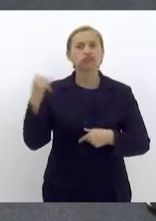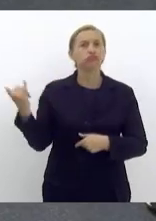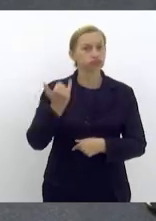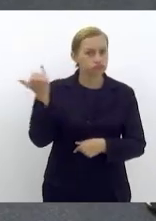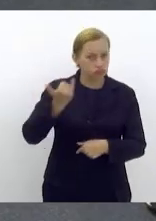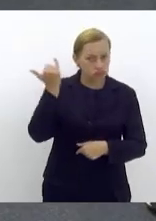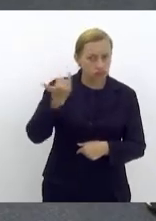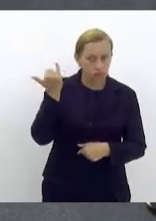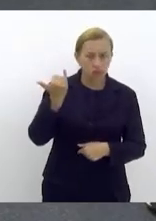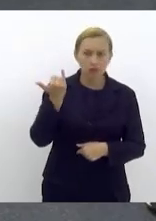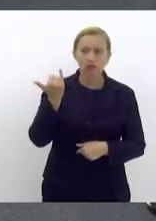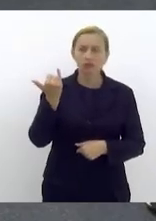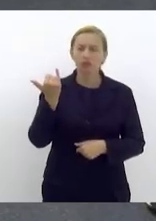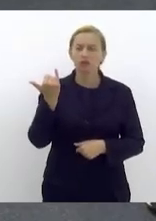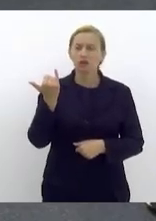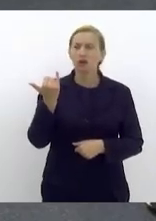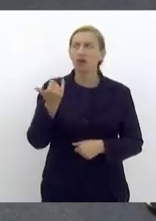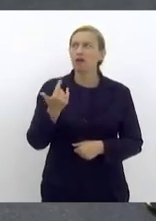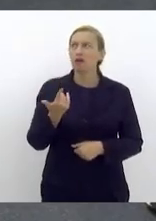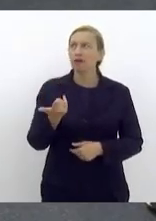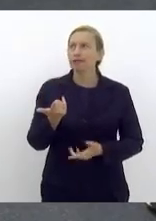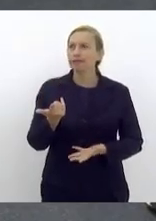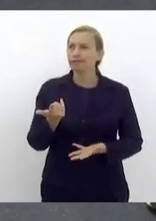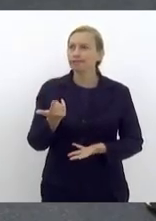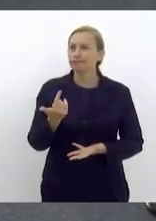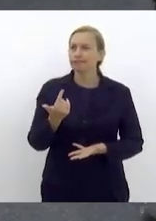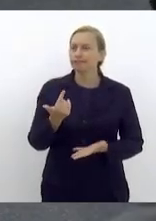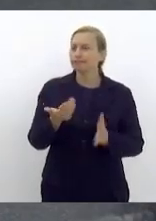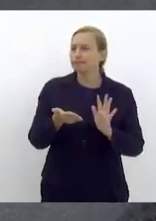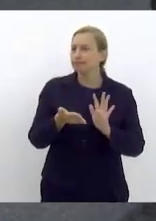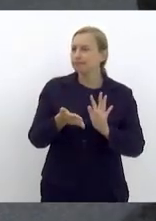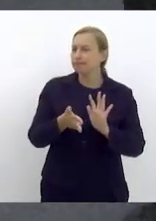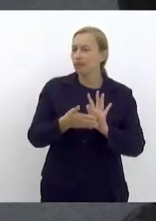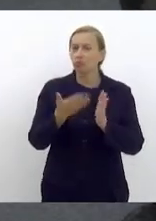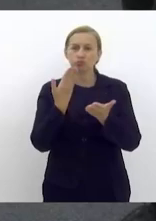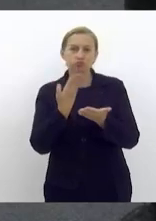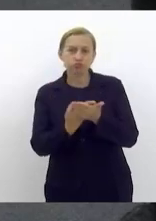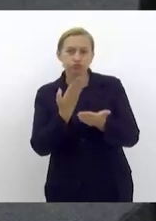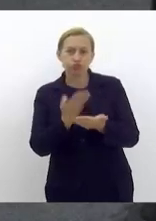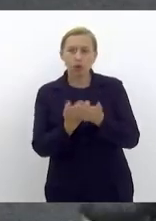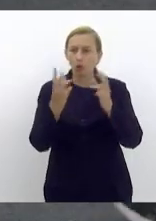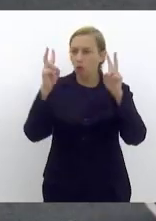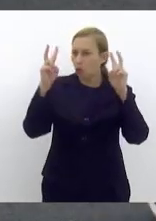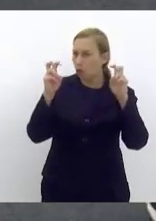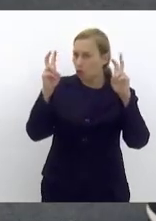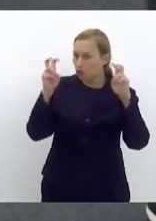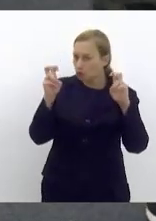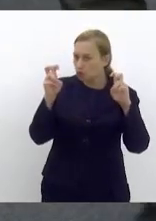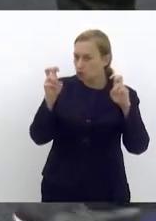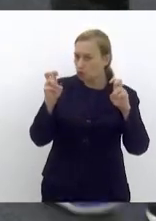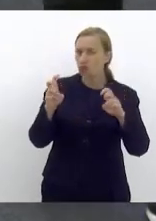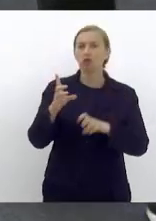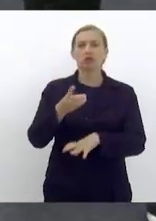importante. E eu estava, a propósito de estudar a matéria proposta aí pelo deputado